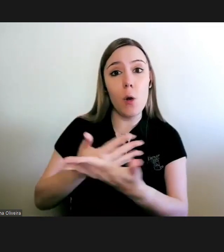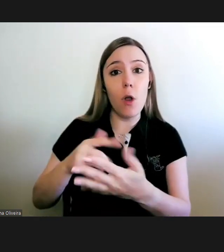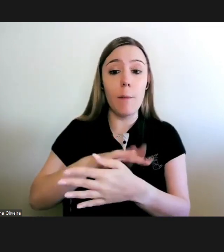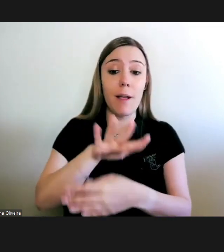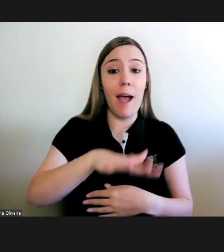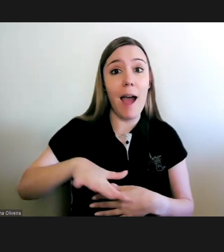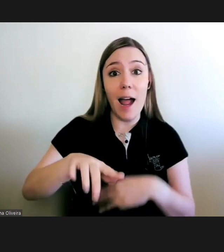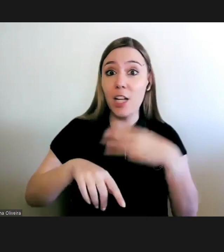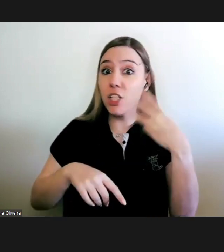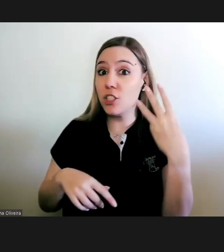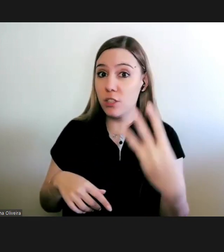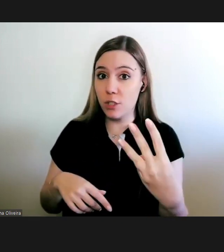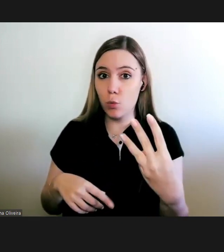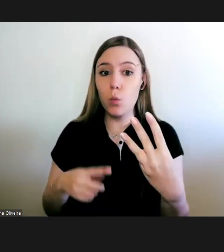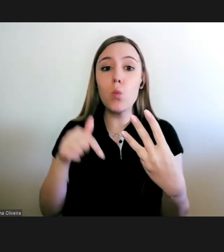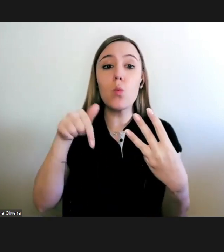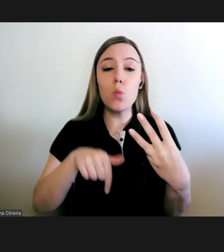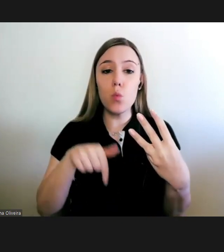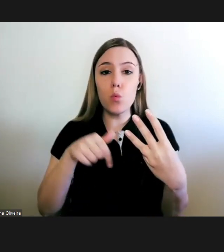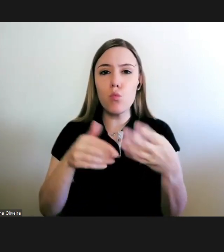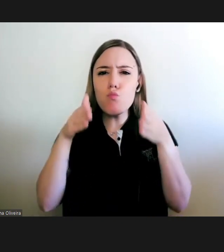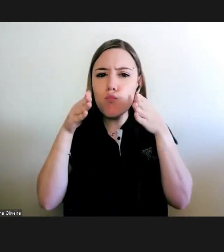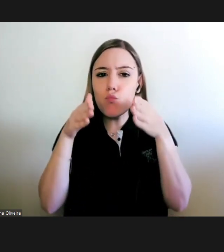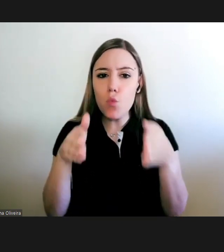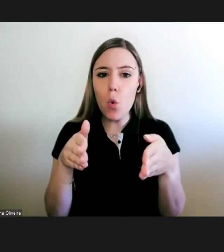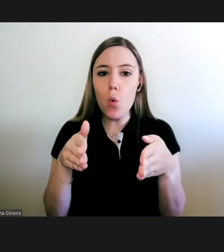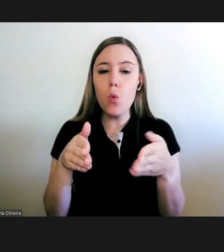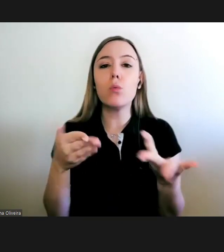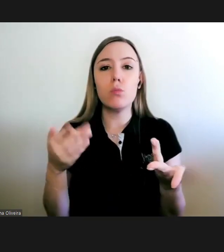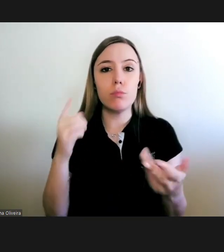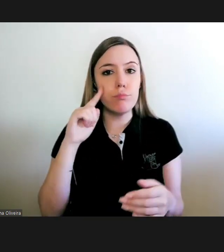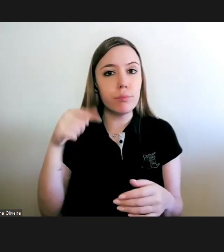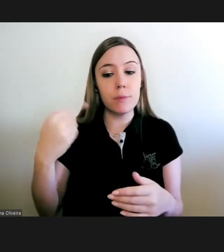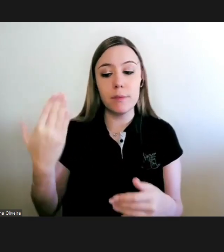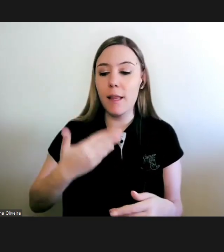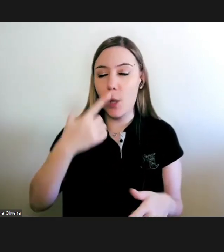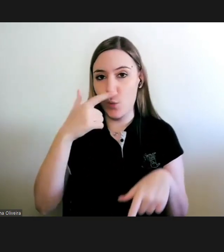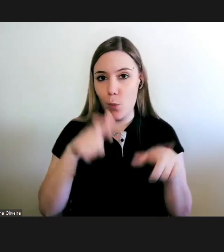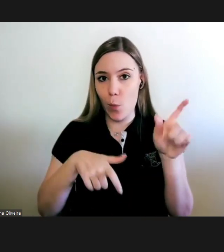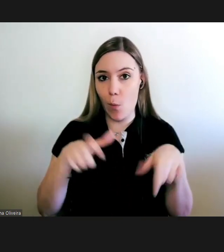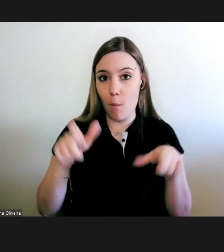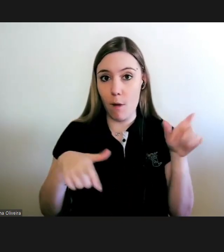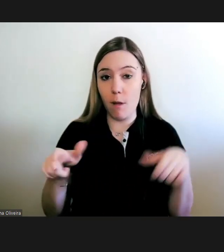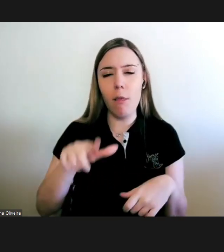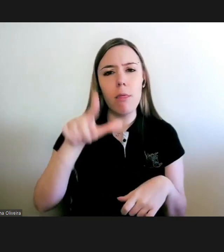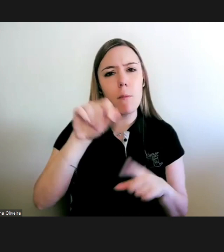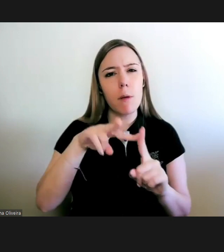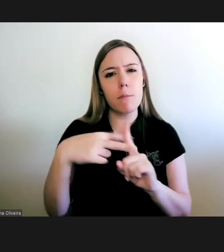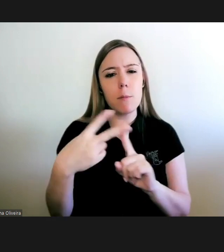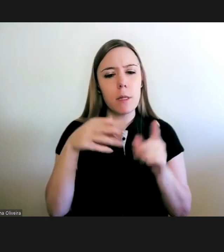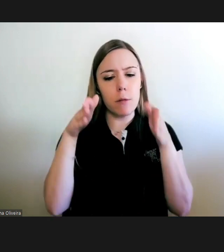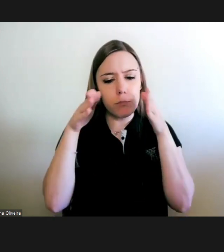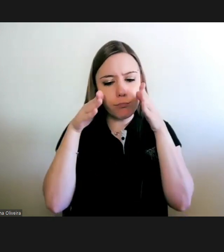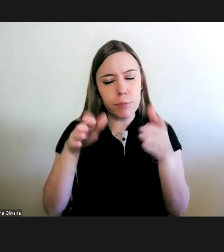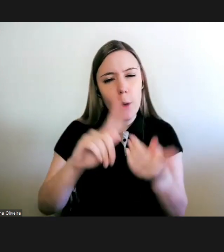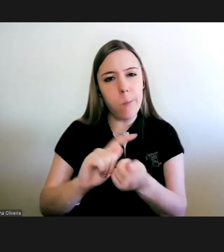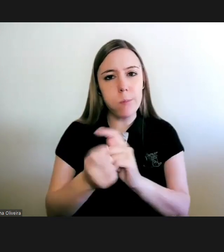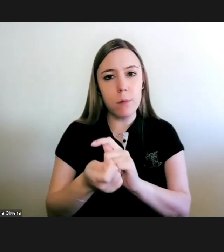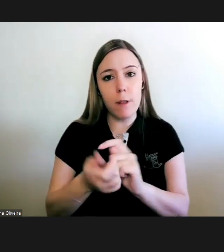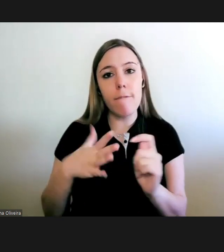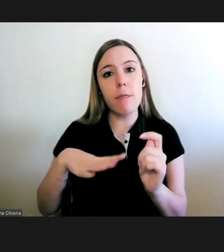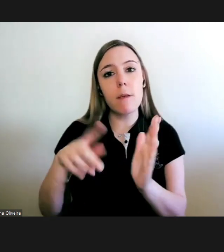e hoje com enfoque em particular nos direitos humanos e na visão central e transformadora da